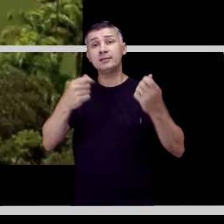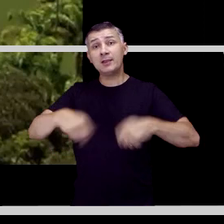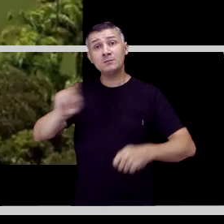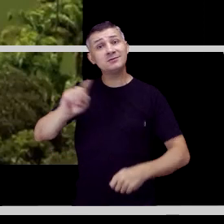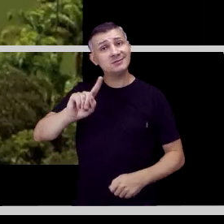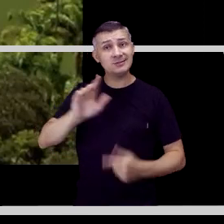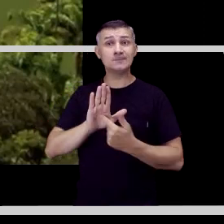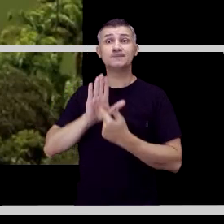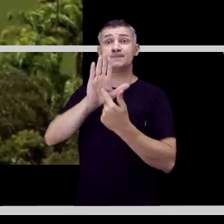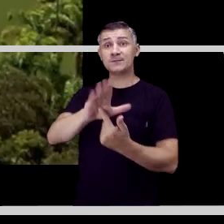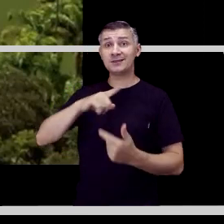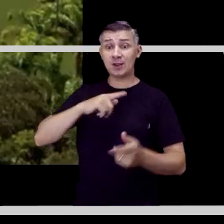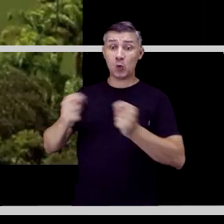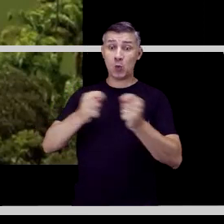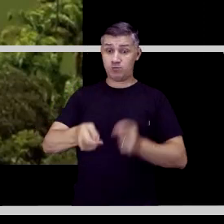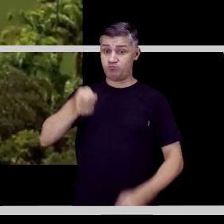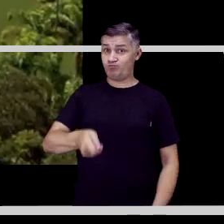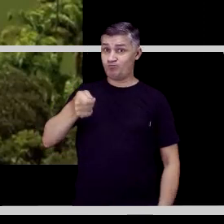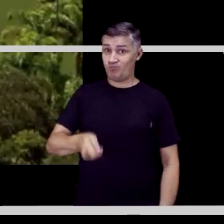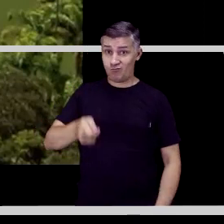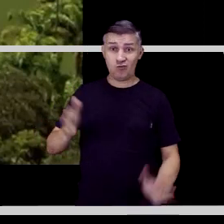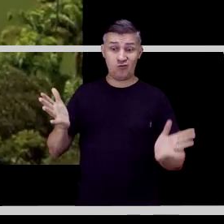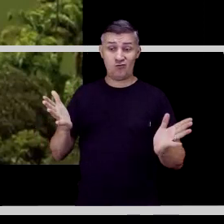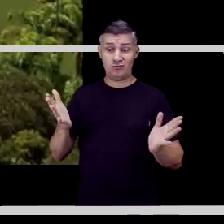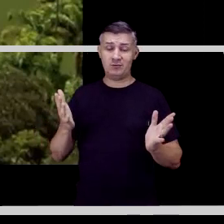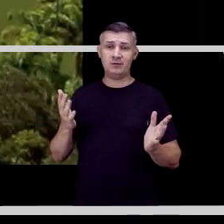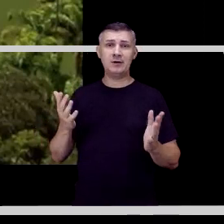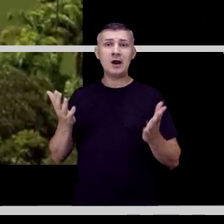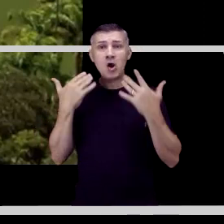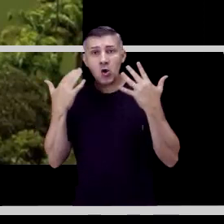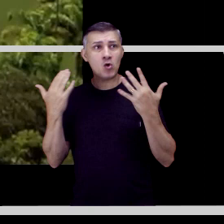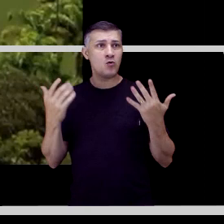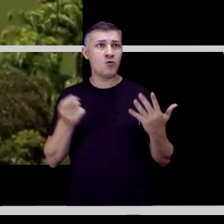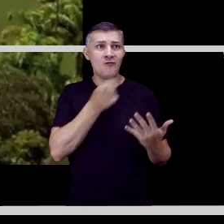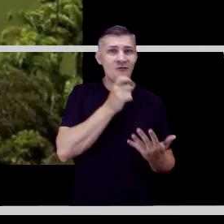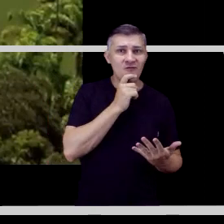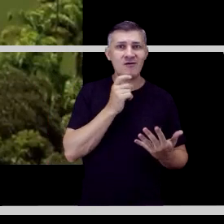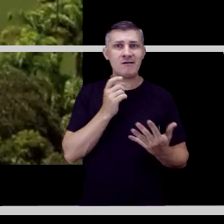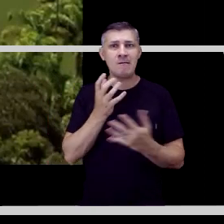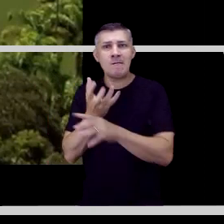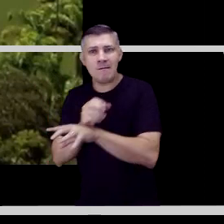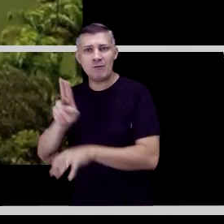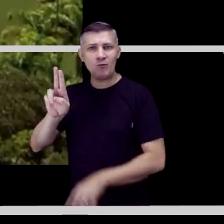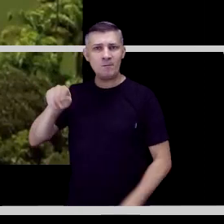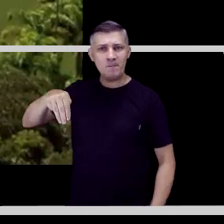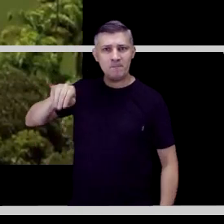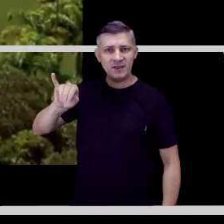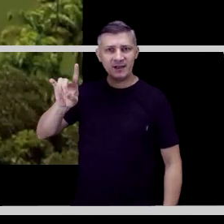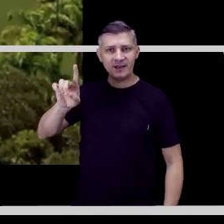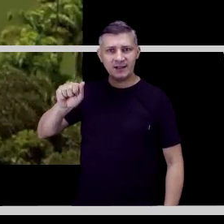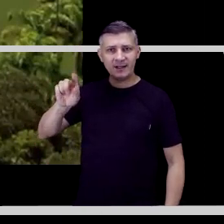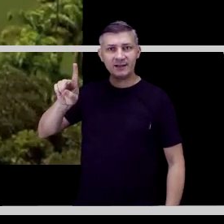por não precisar ter um controle tão rígido, né? De umidade, de temperatura, de controle